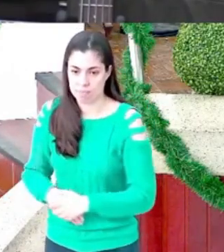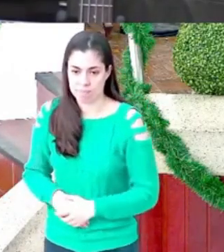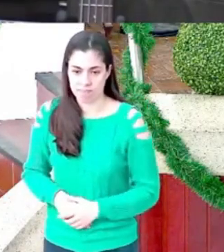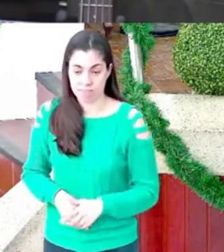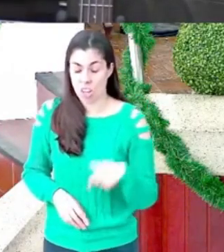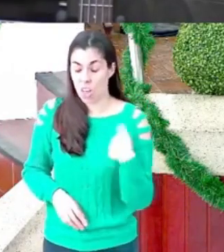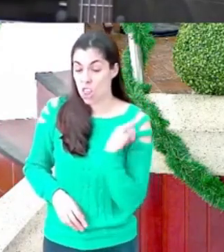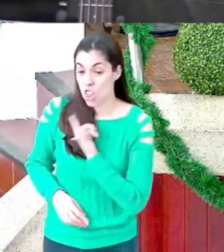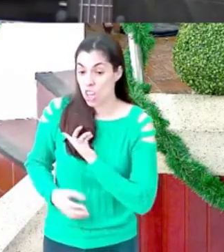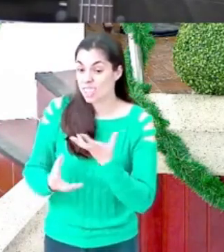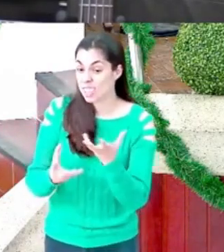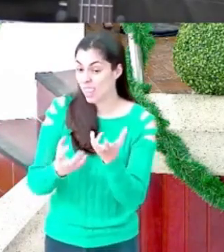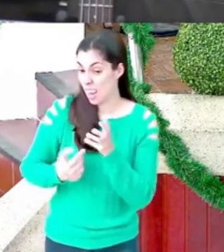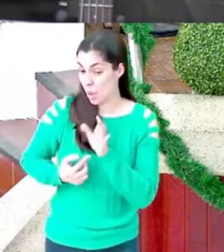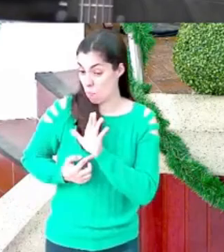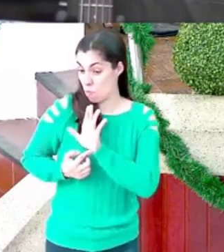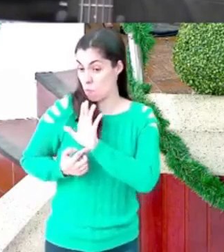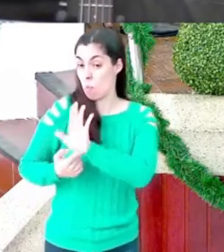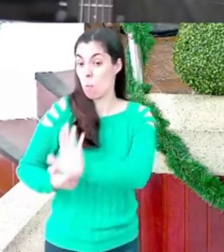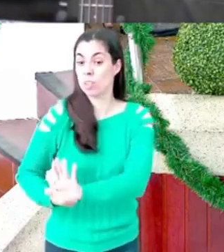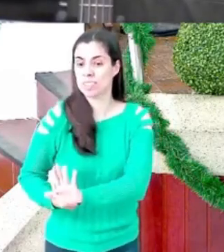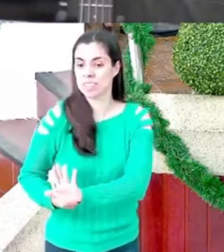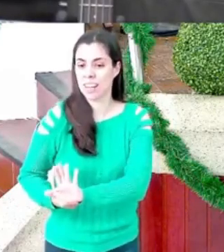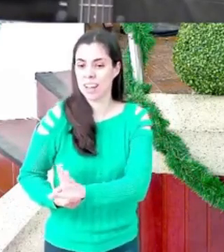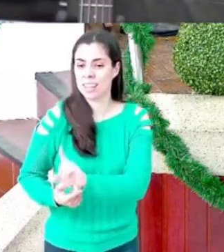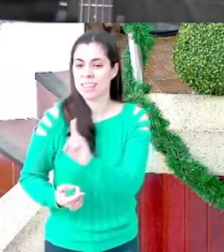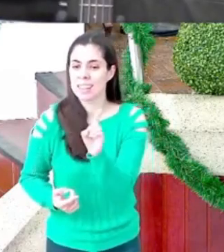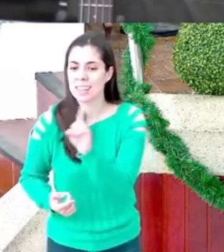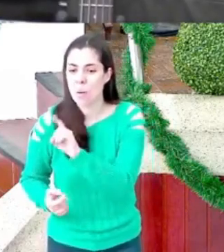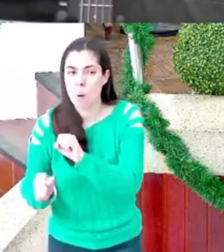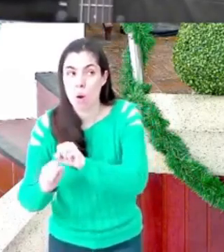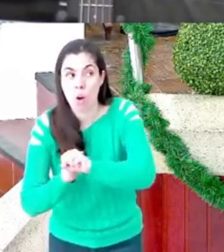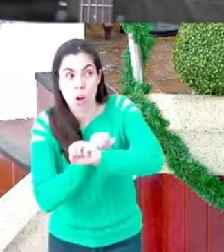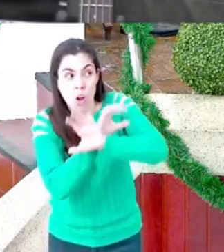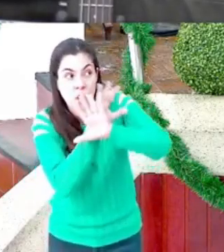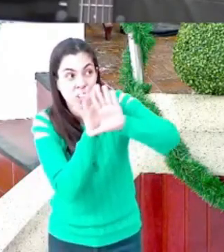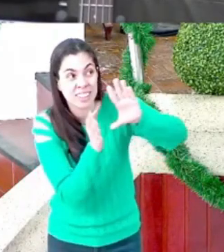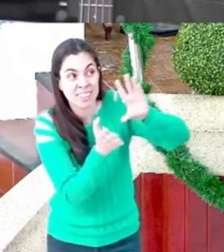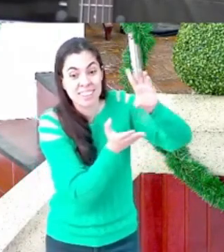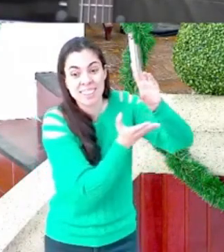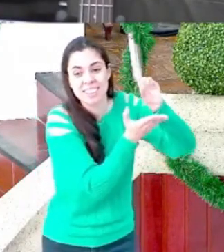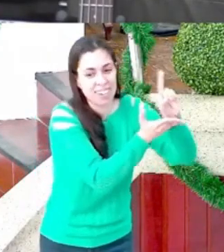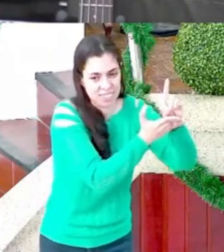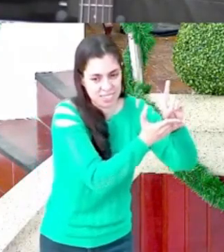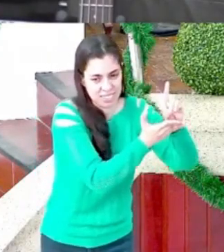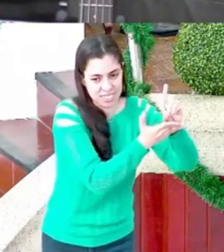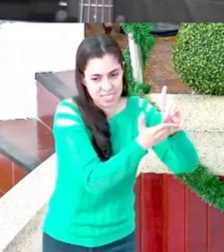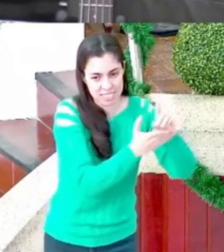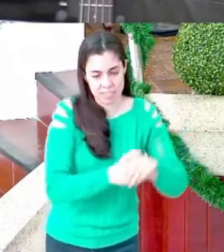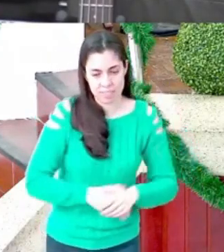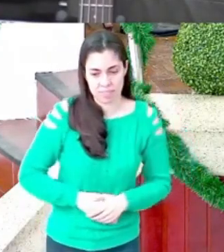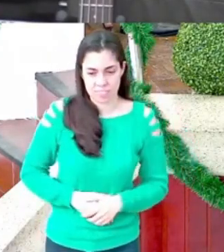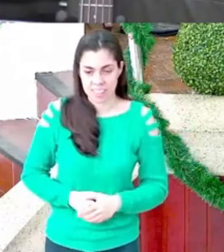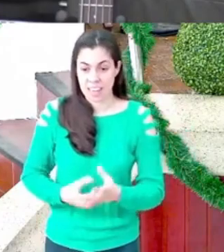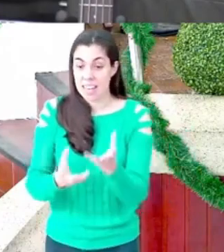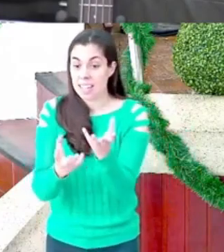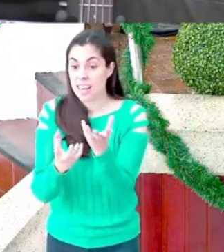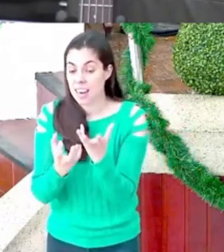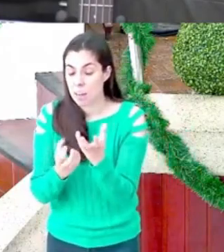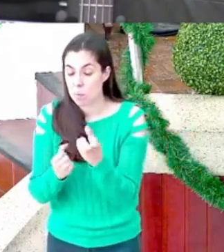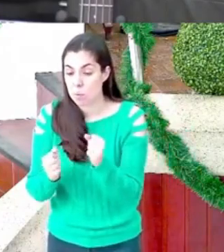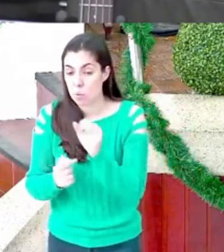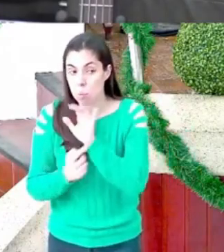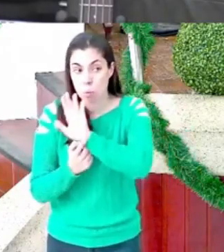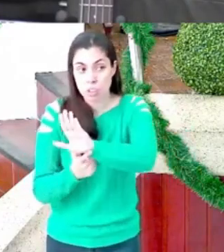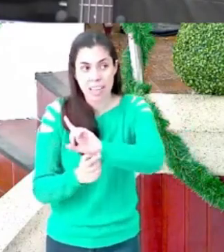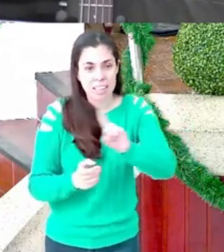a mostrar o quão bom nós somos. Não é verdade? como